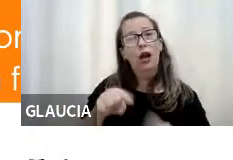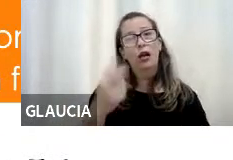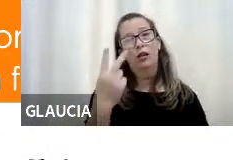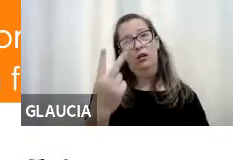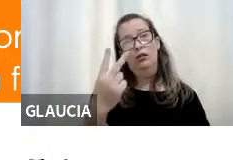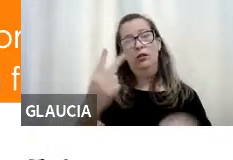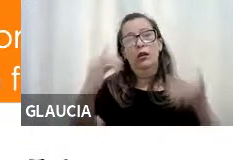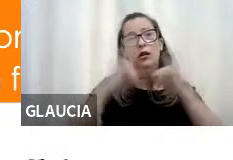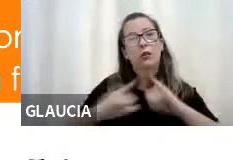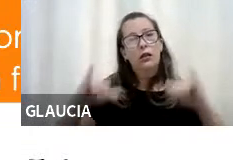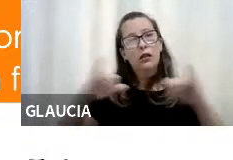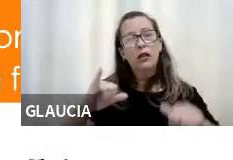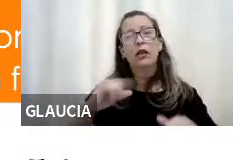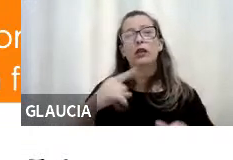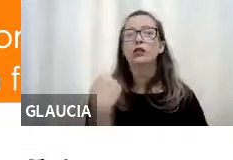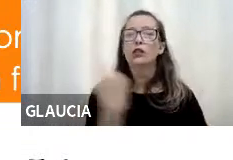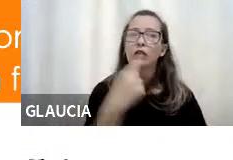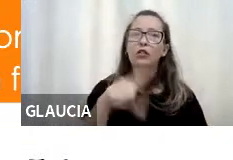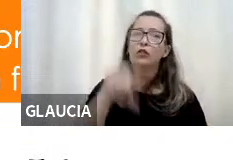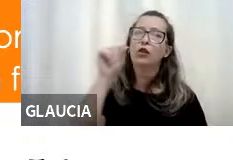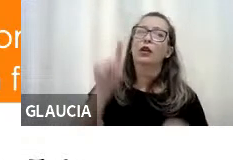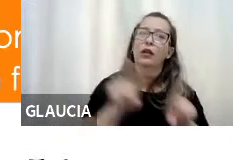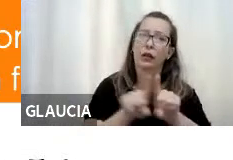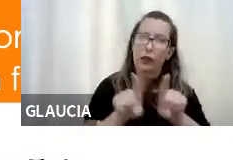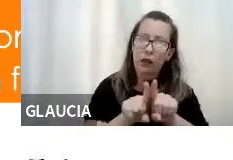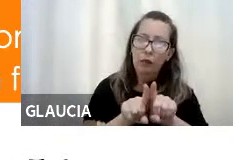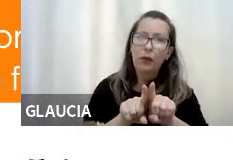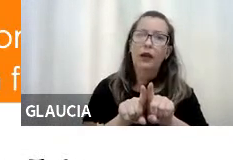gente elegeu também